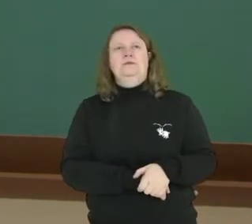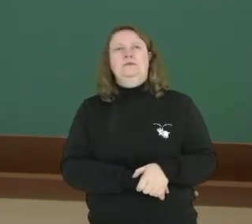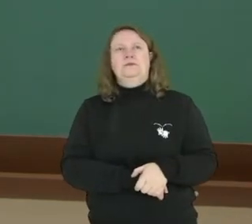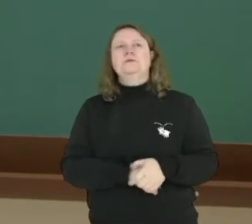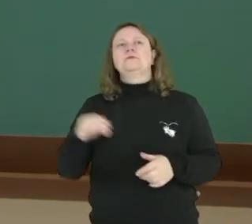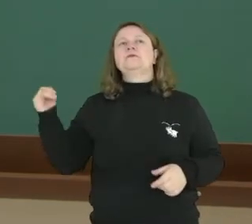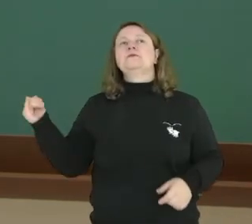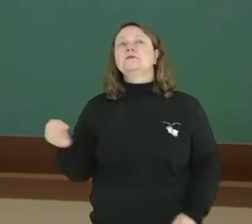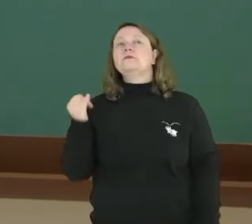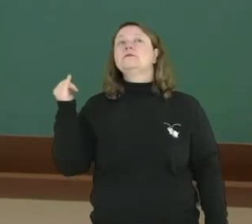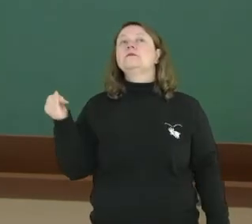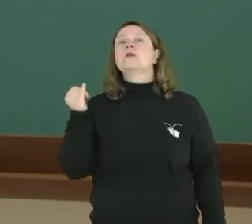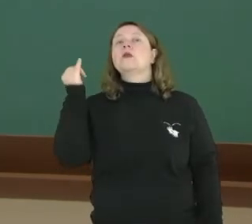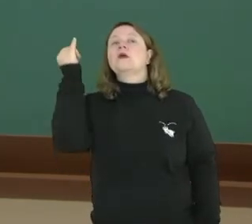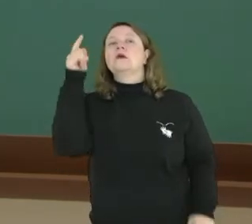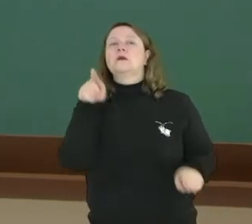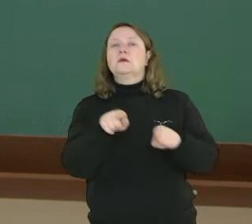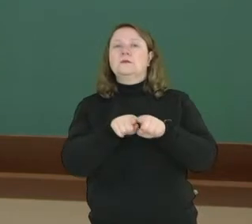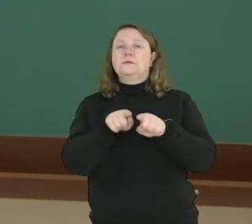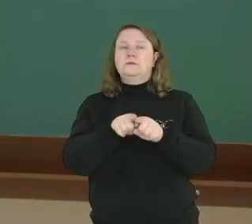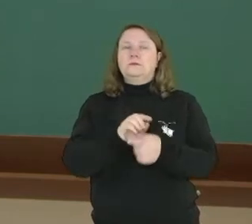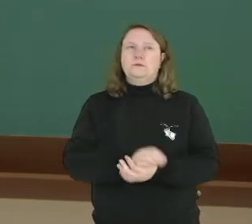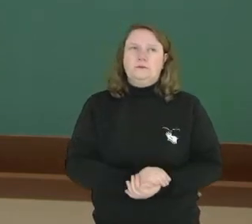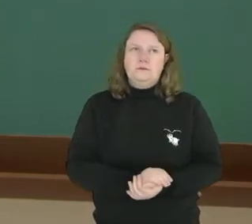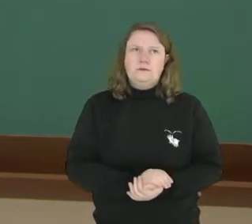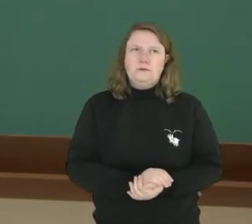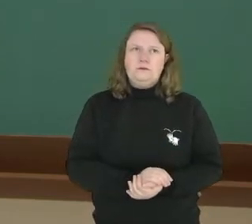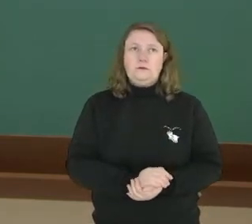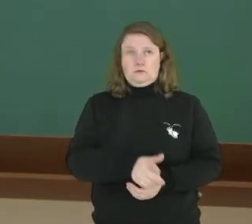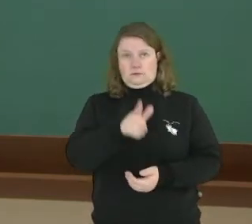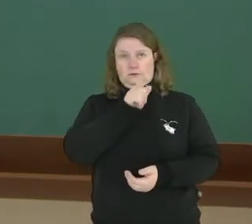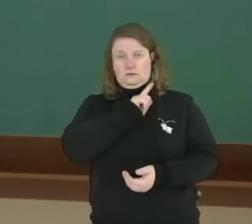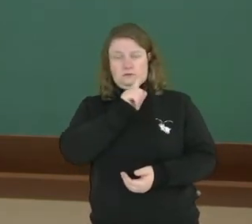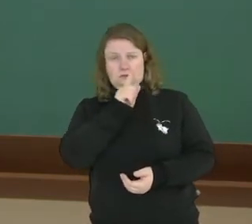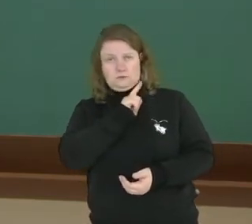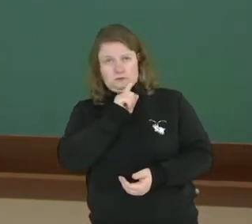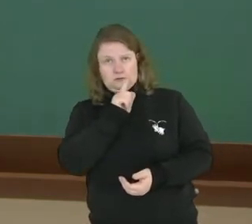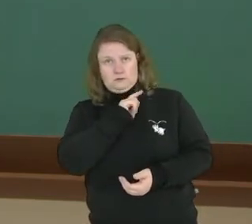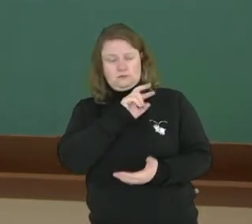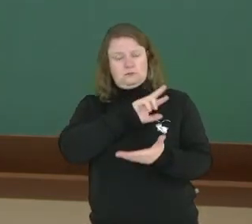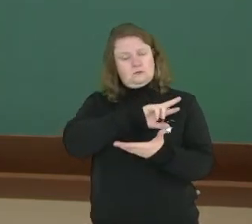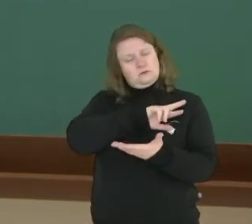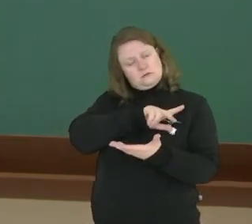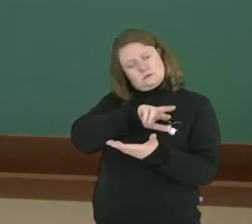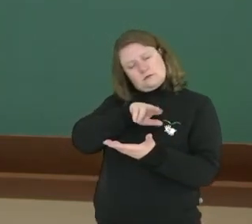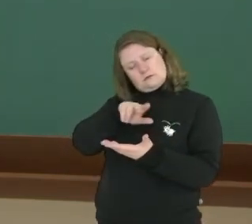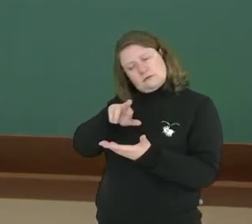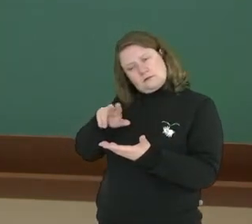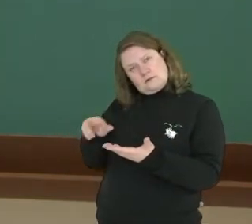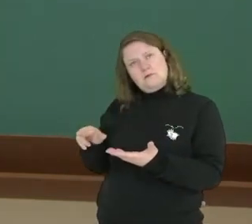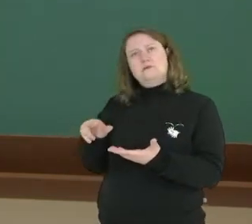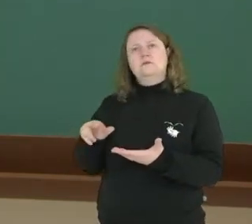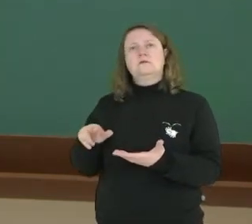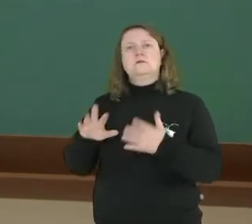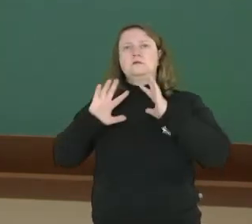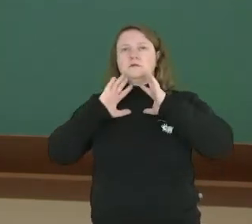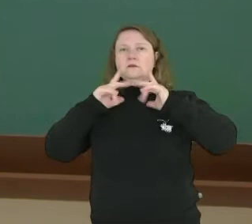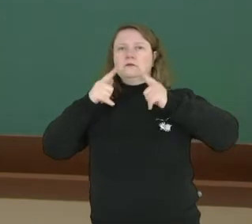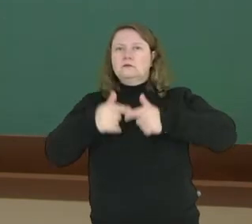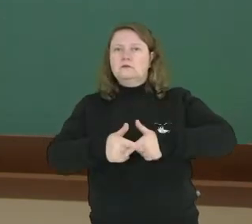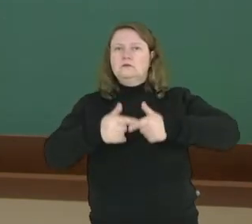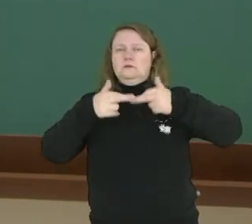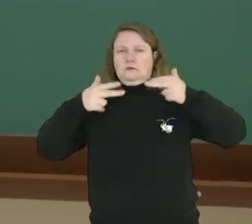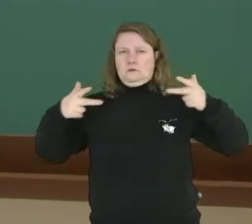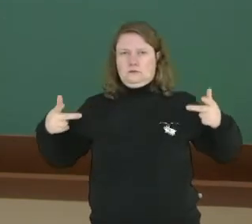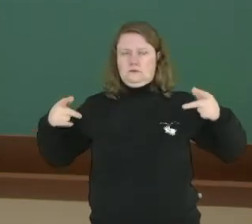nesse sentido também. Possui uma grande variedade de espécies, tanto animais quanto vegetais, como a gente já falou.